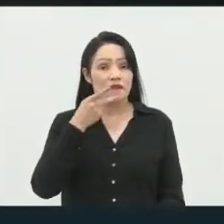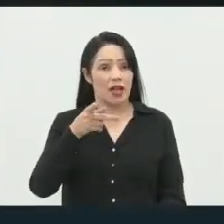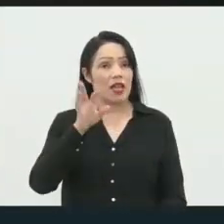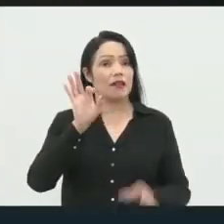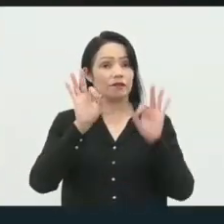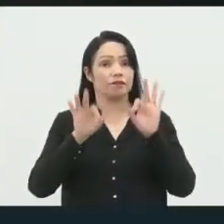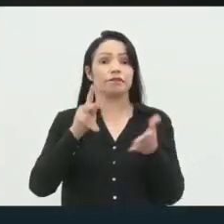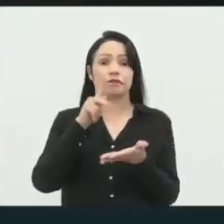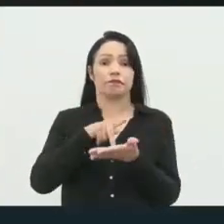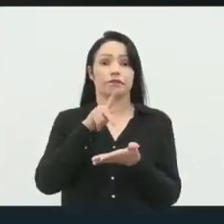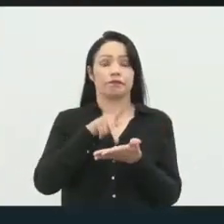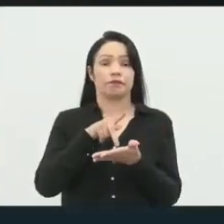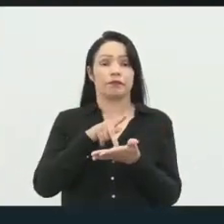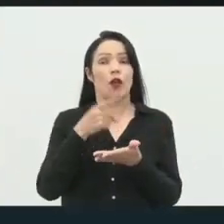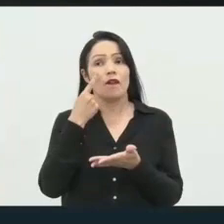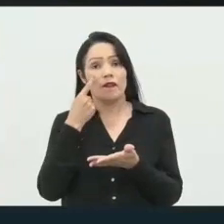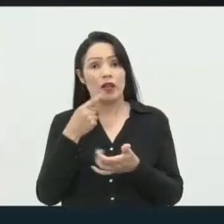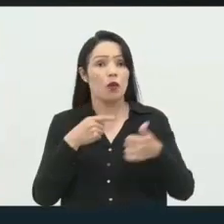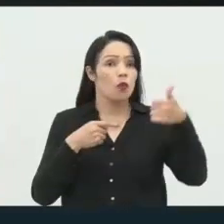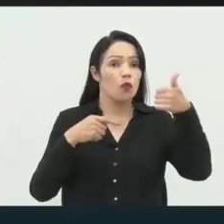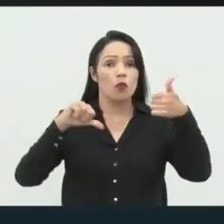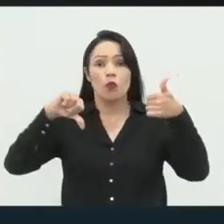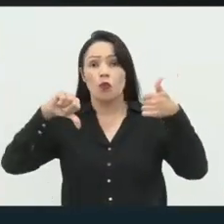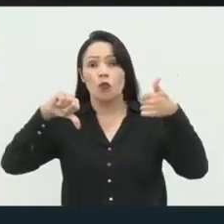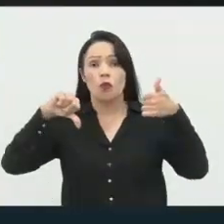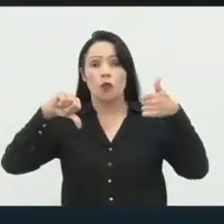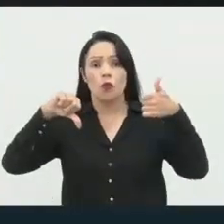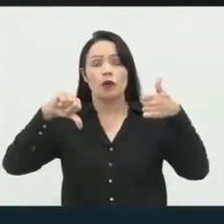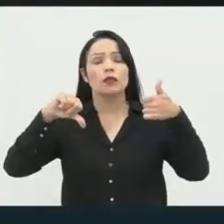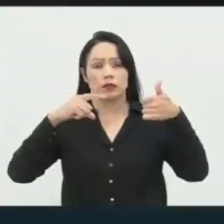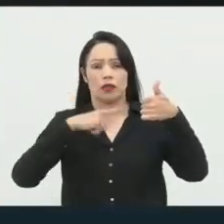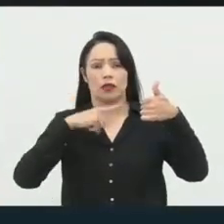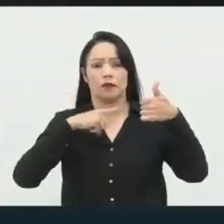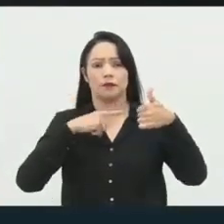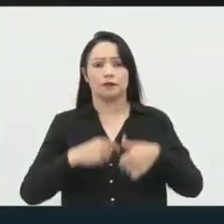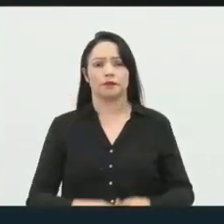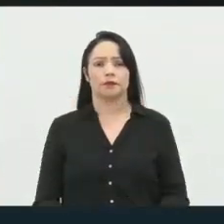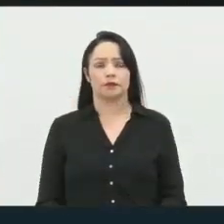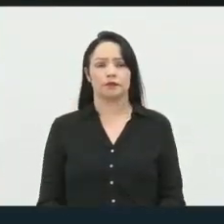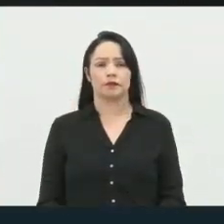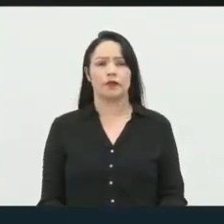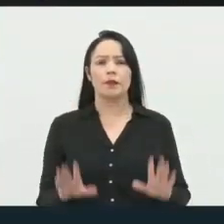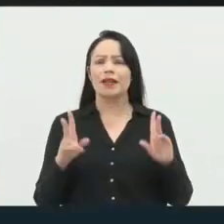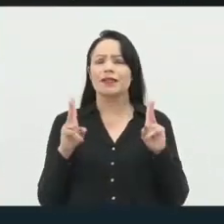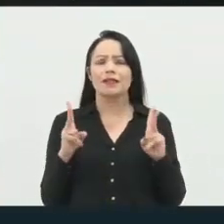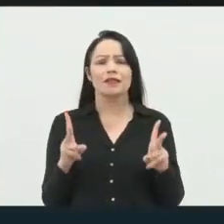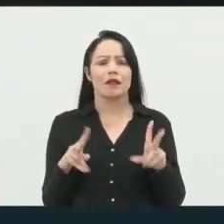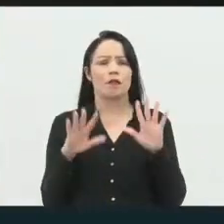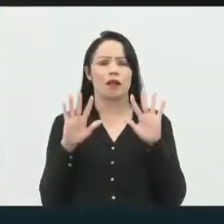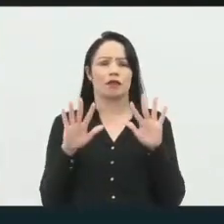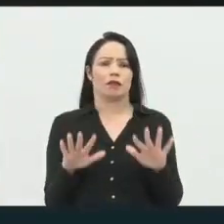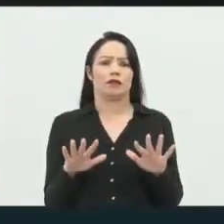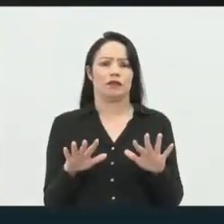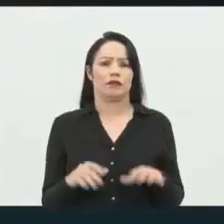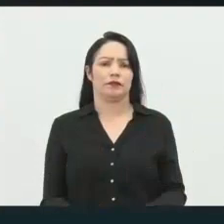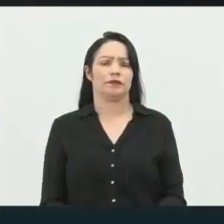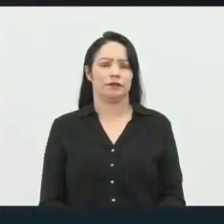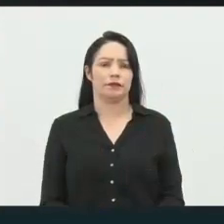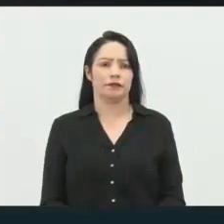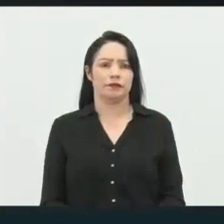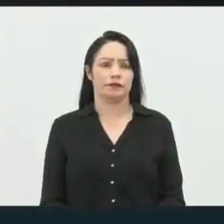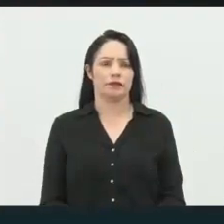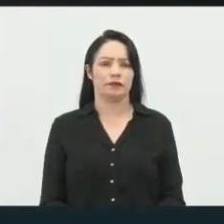o que há de ruim e o que há de bom agora sempre foi assim não nesse